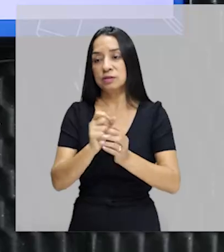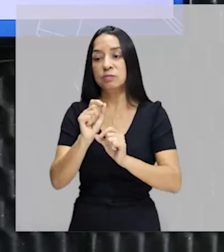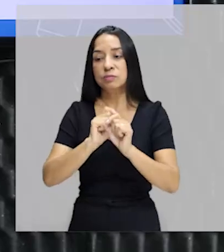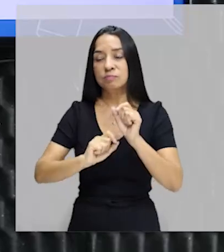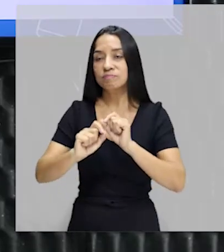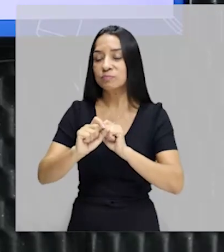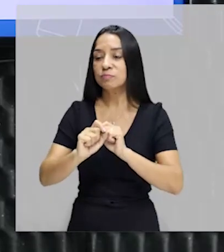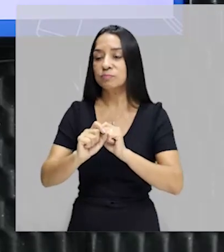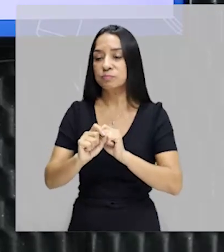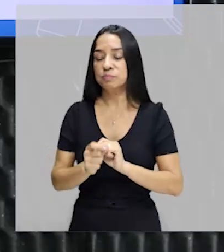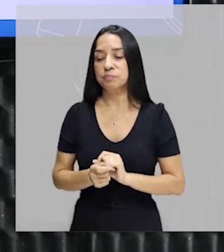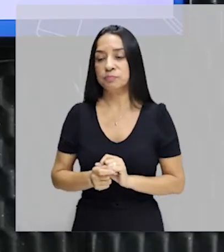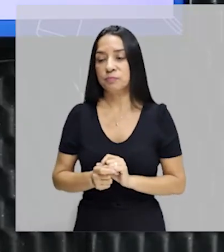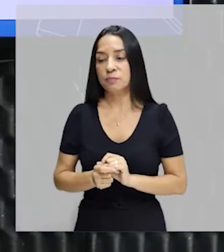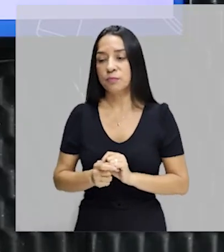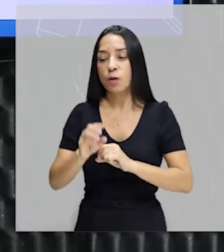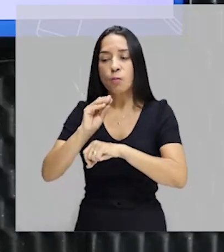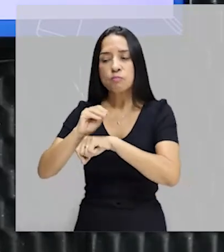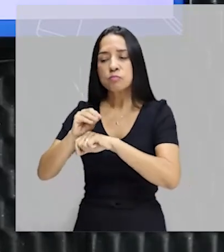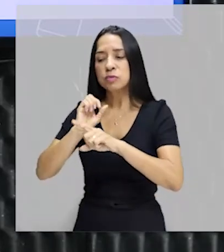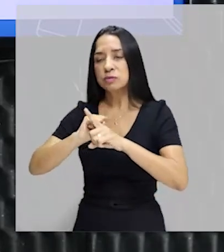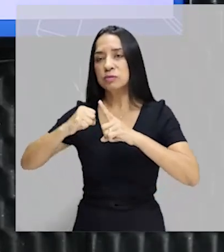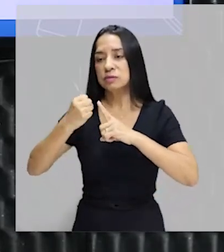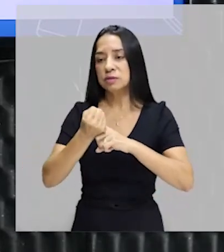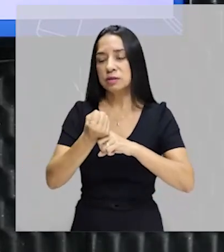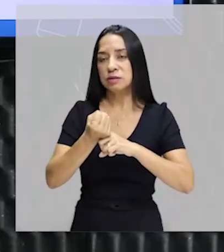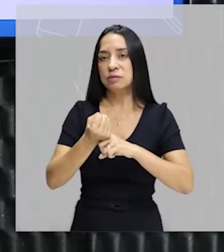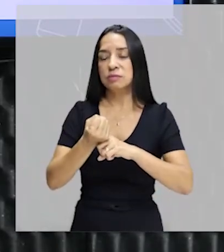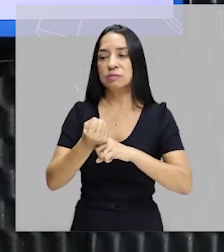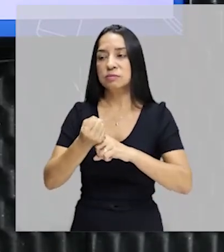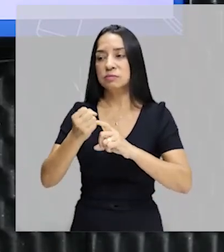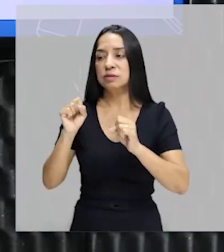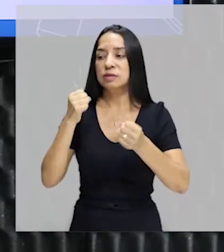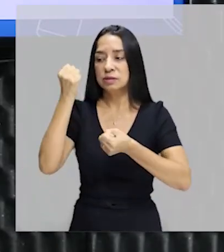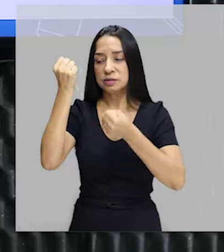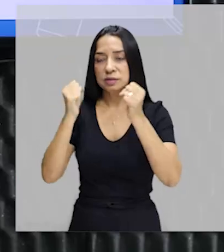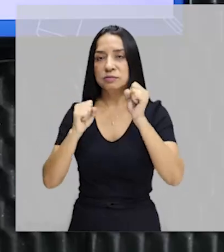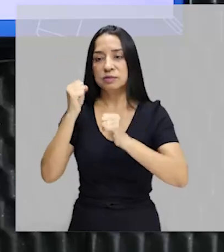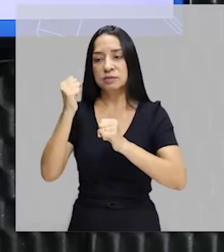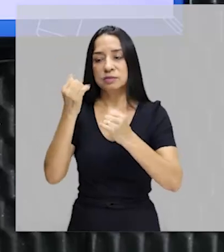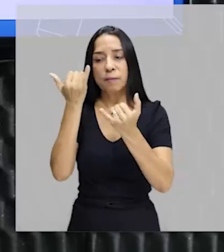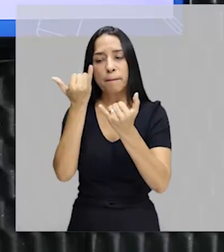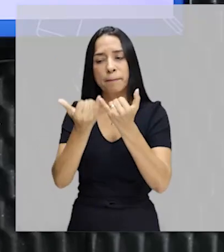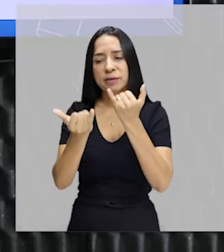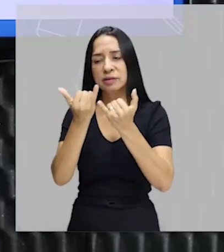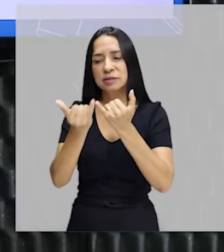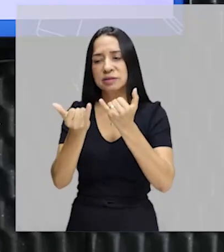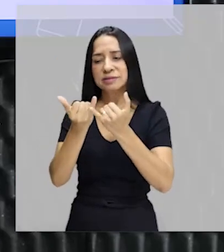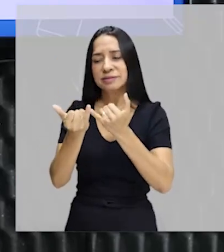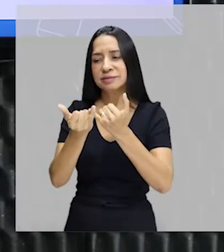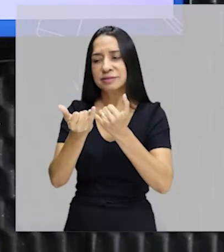social. Então, as fábricas literalmente pareciam chiqueiros,